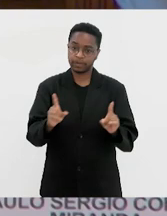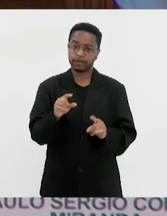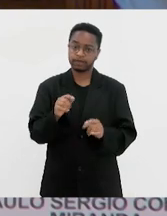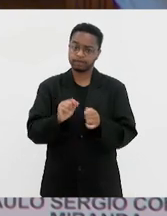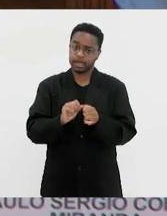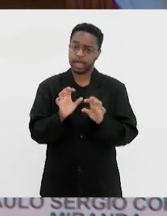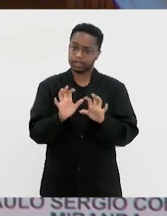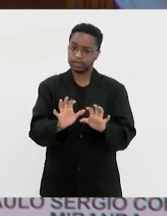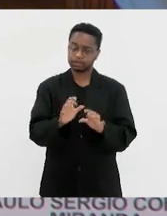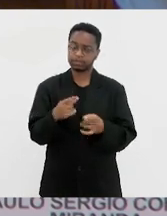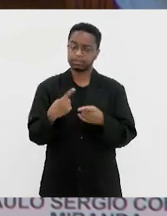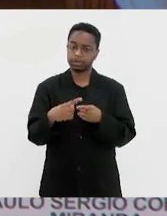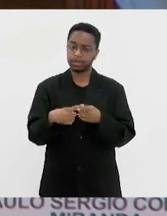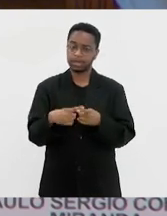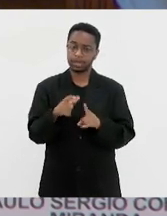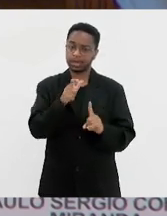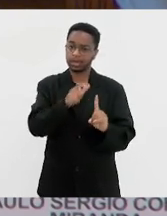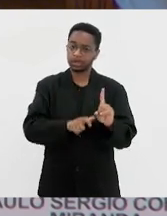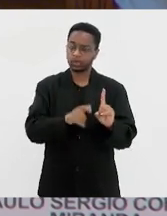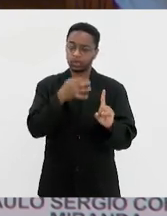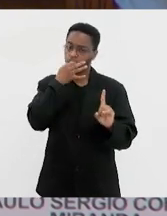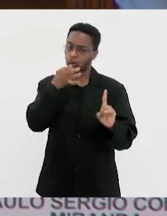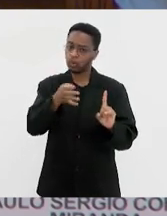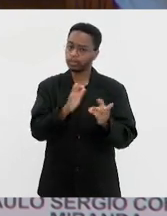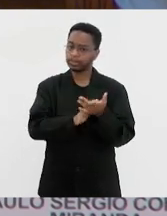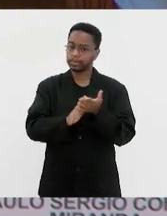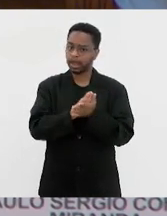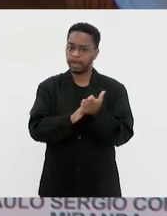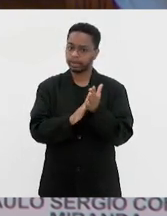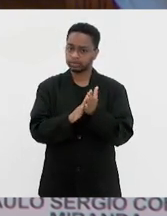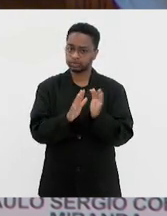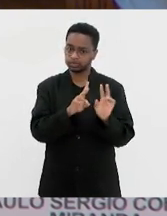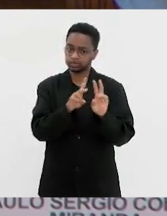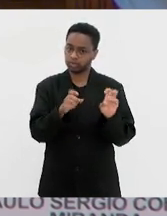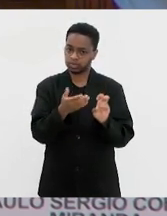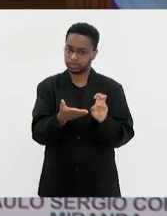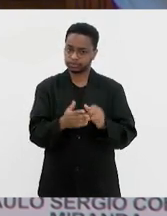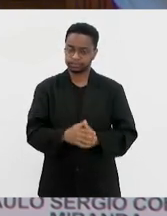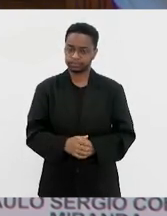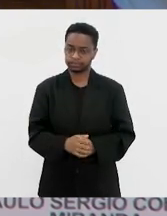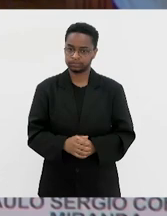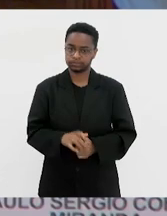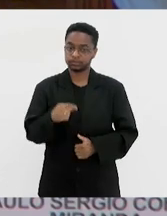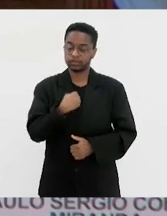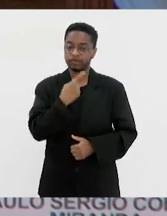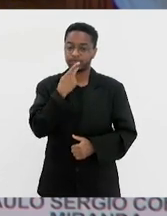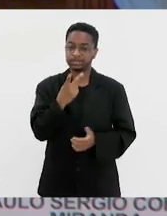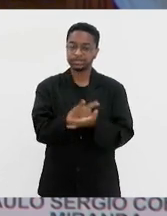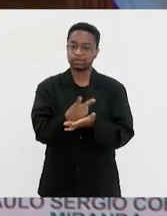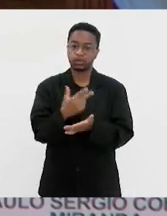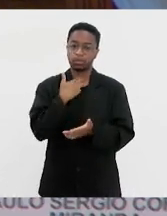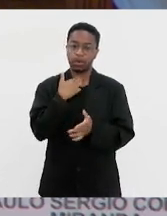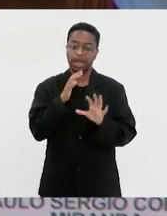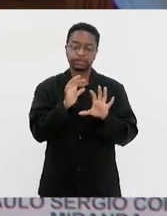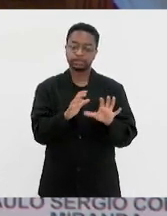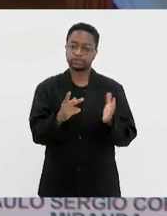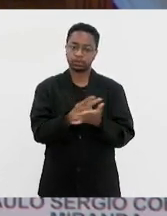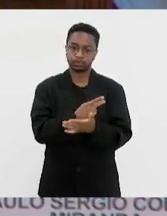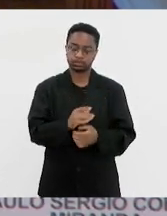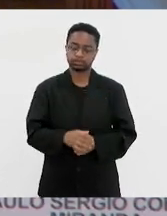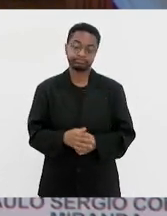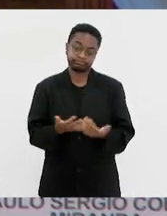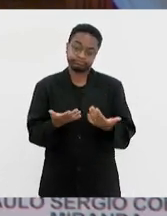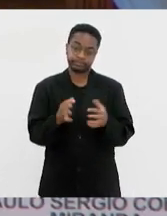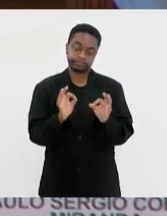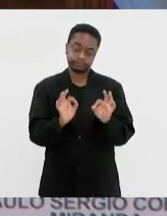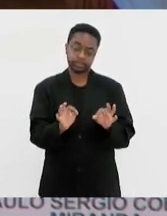à rua, nunca comentou absolutamente nada dele. Daquele jeito dele, fala: Valtinho, isso não pode ficar assim. Pois é, O que, que você vai fazer? É,